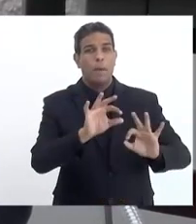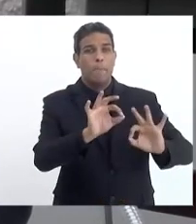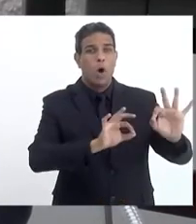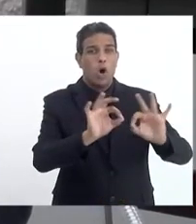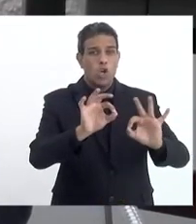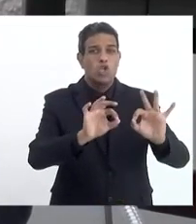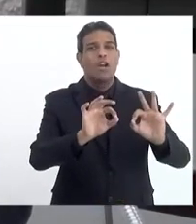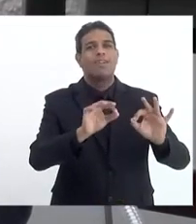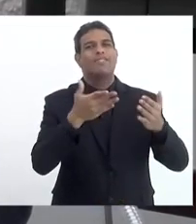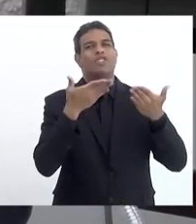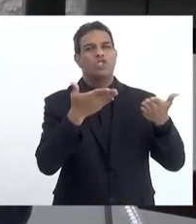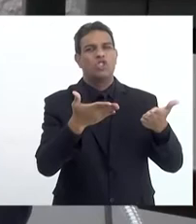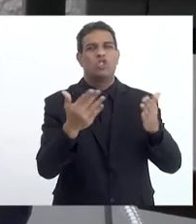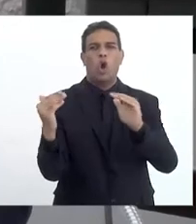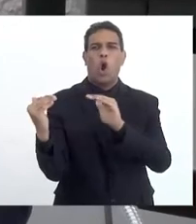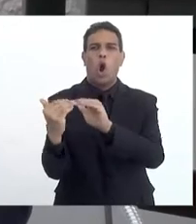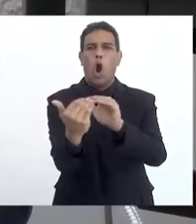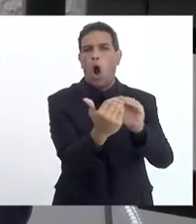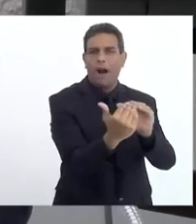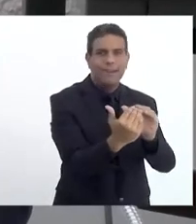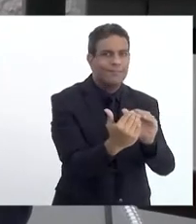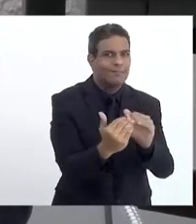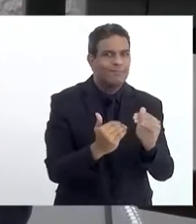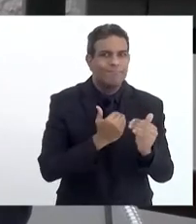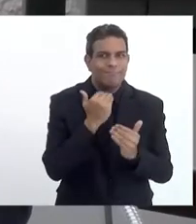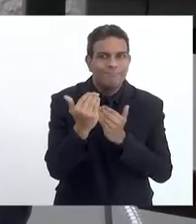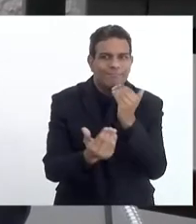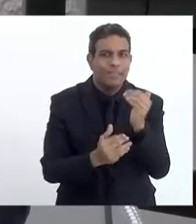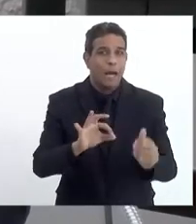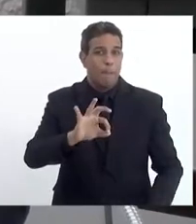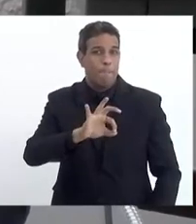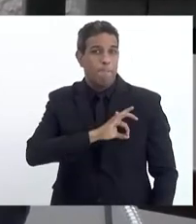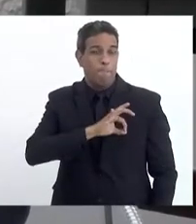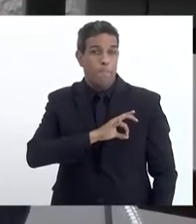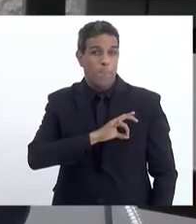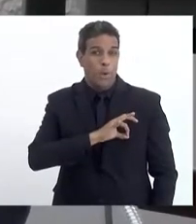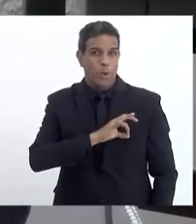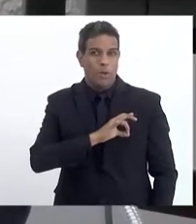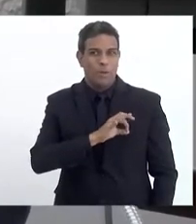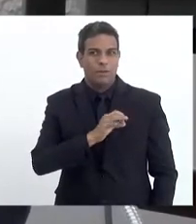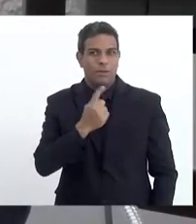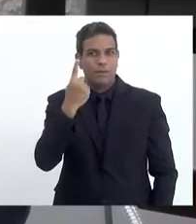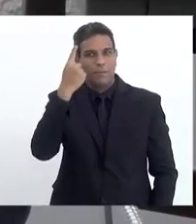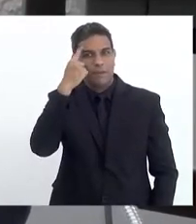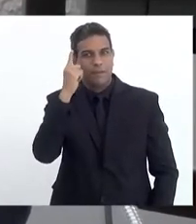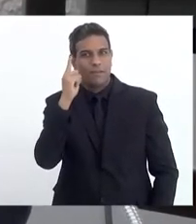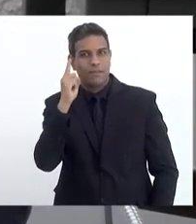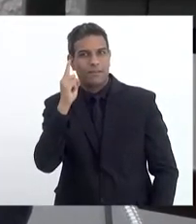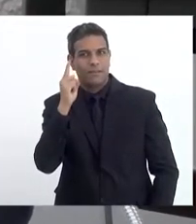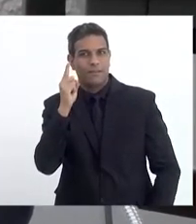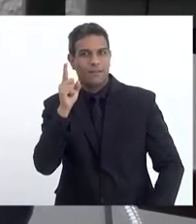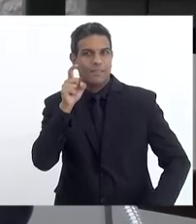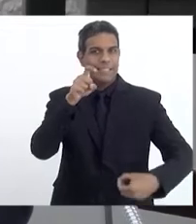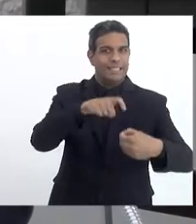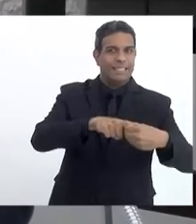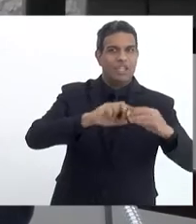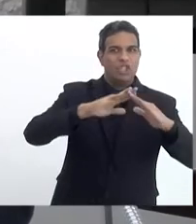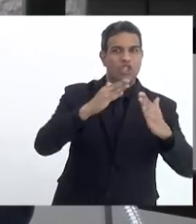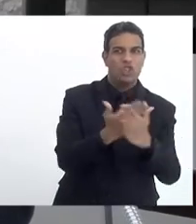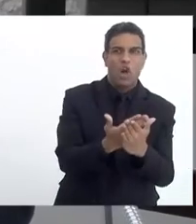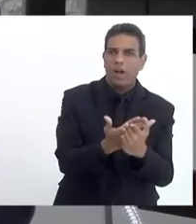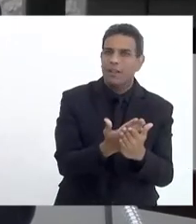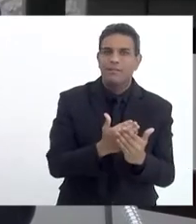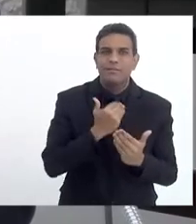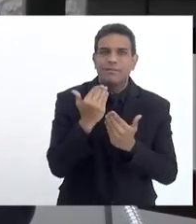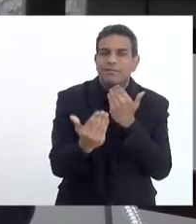compartilhe da opinião que é impossível para a Polícia Militar hoje, a gente não consegue reativar cabines de policiamento, como estou tentando fazer a mesa